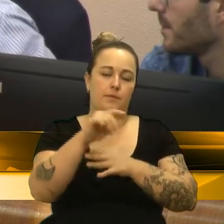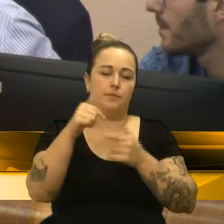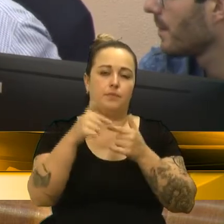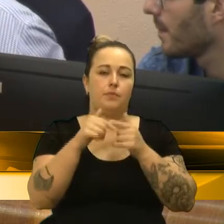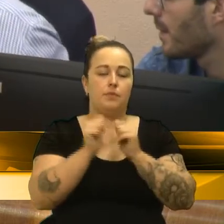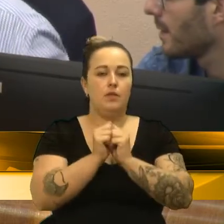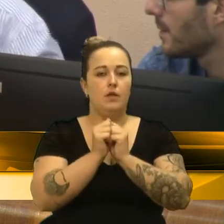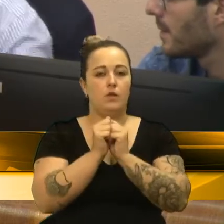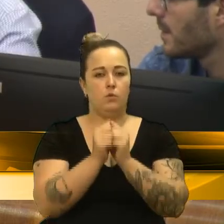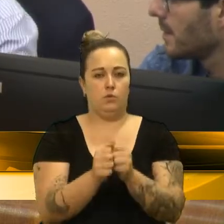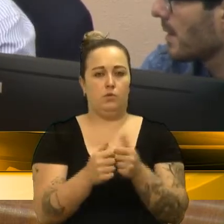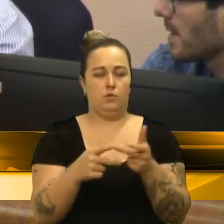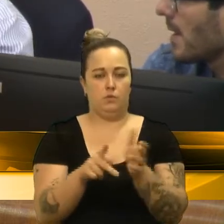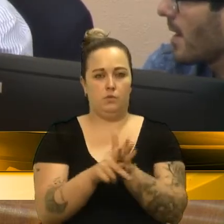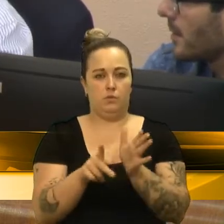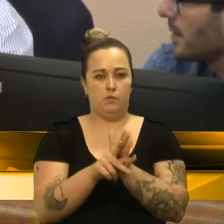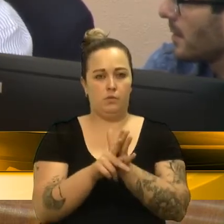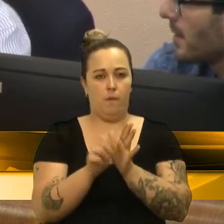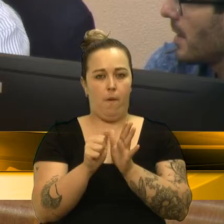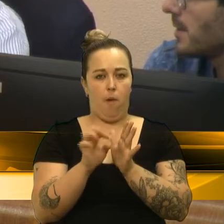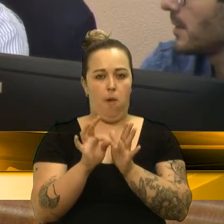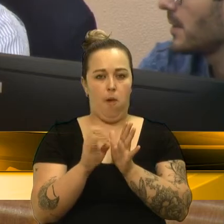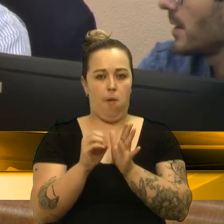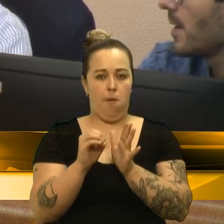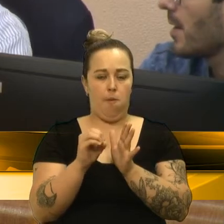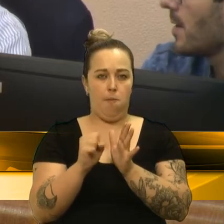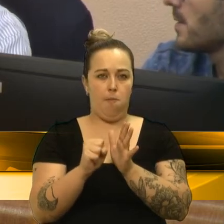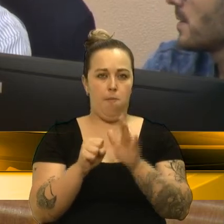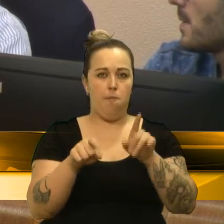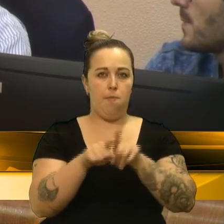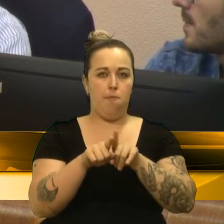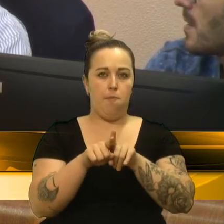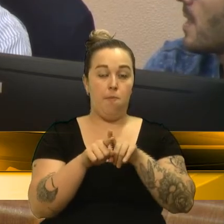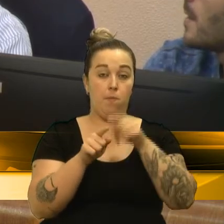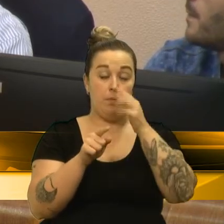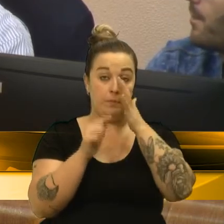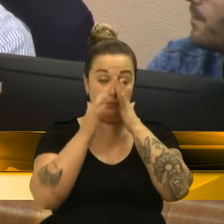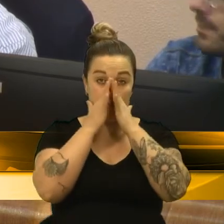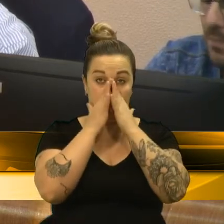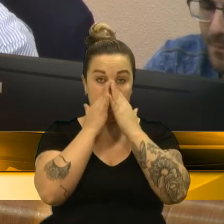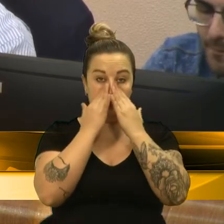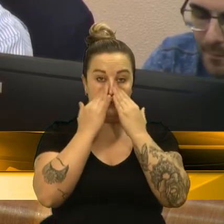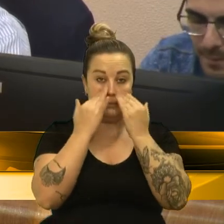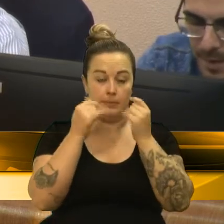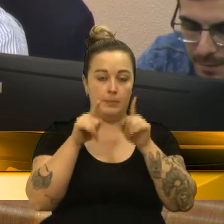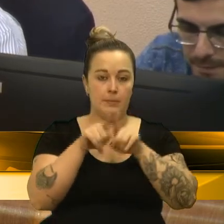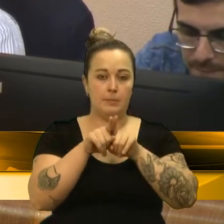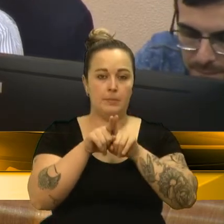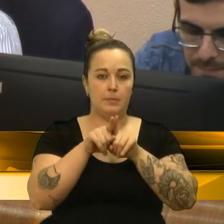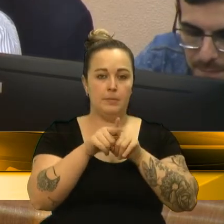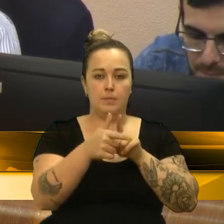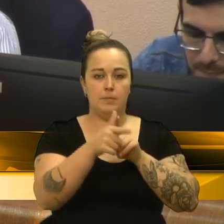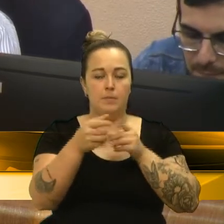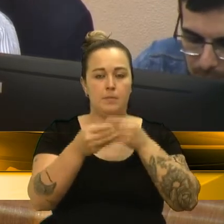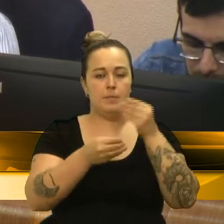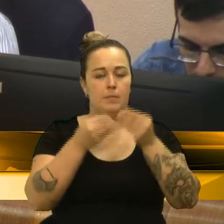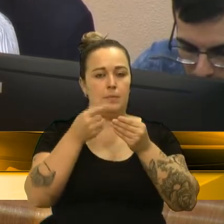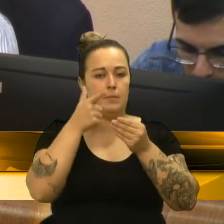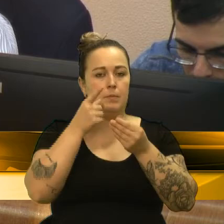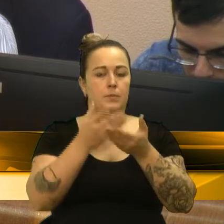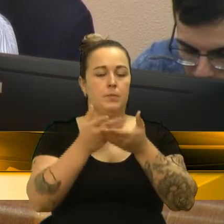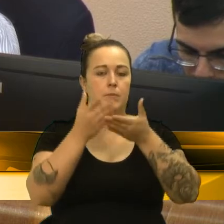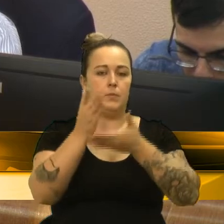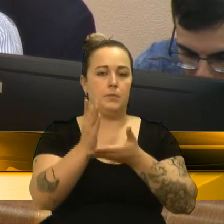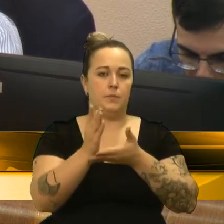aos autos, implicando a ausência da ata da sessão legislativa em vício insanável. B. O procedimento